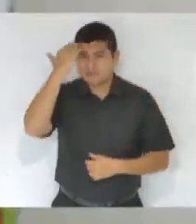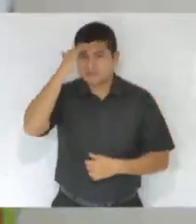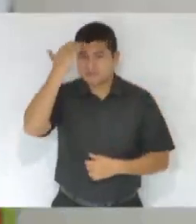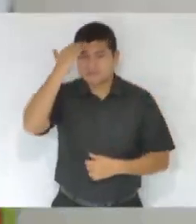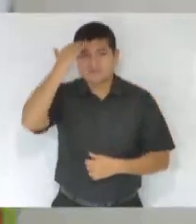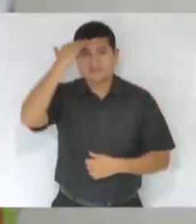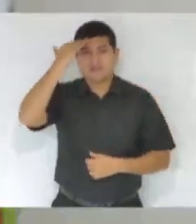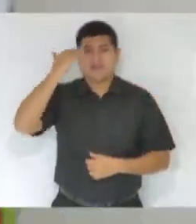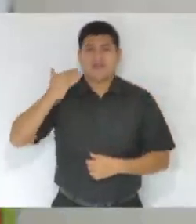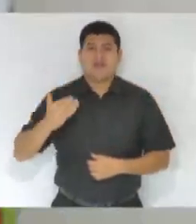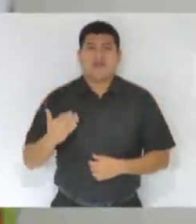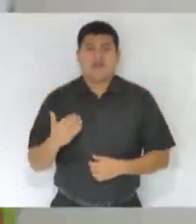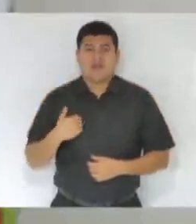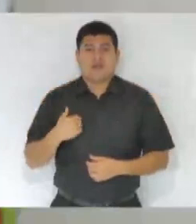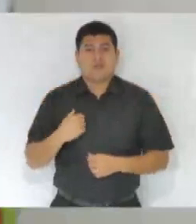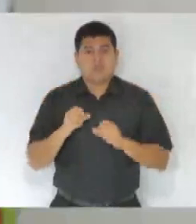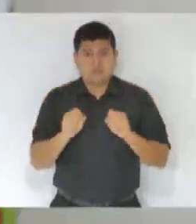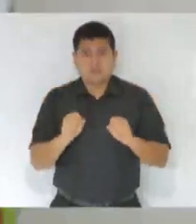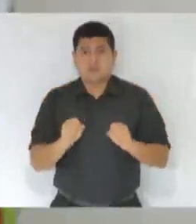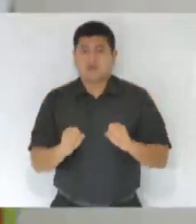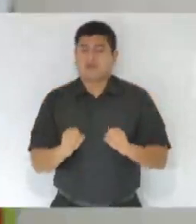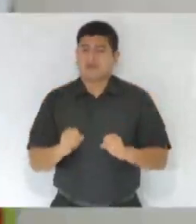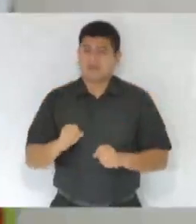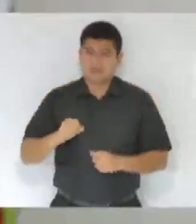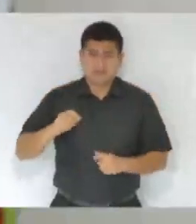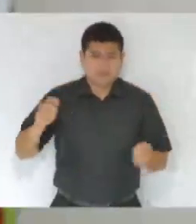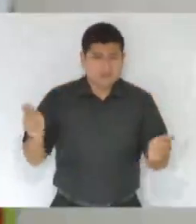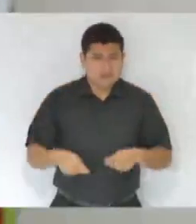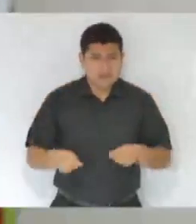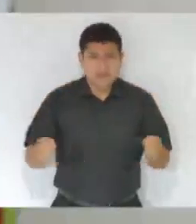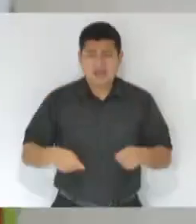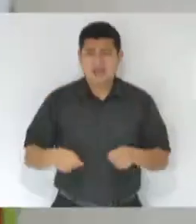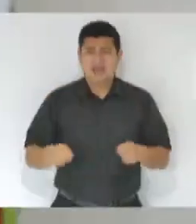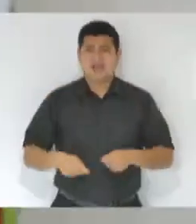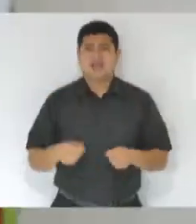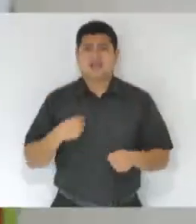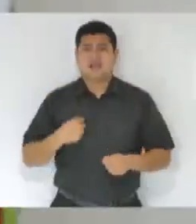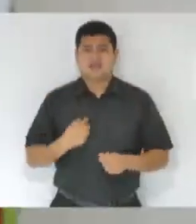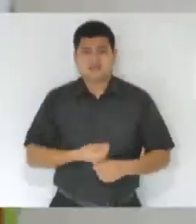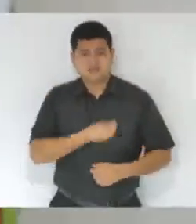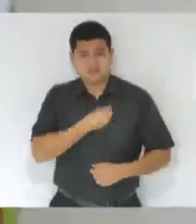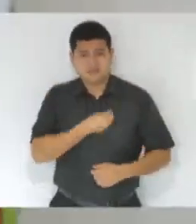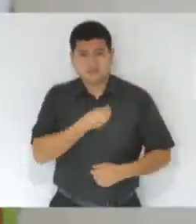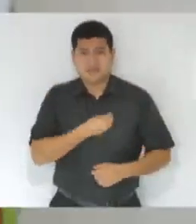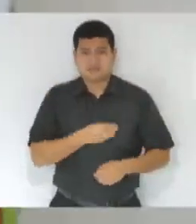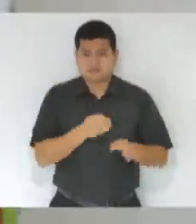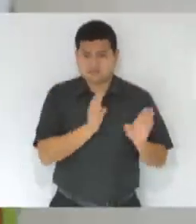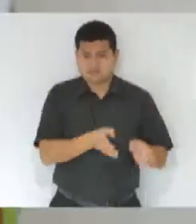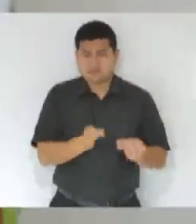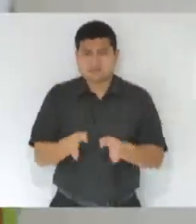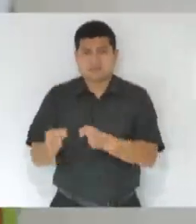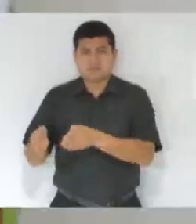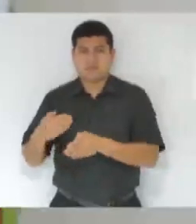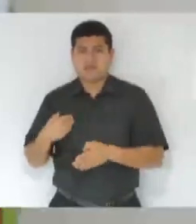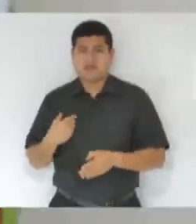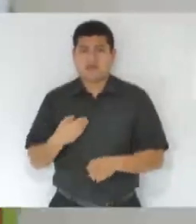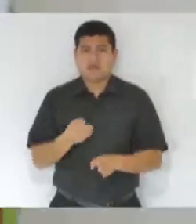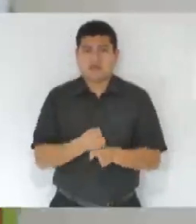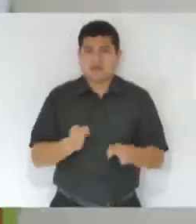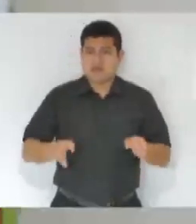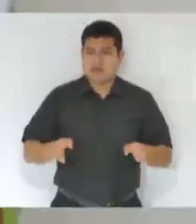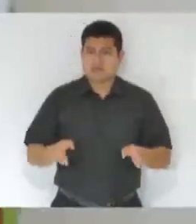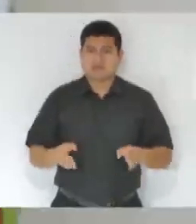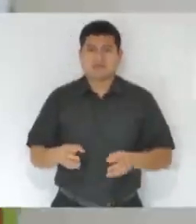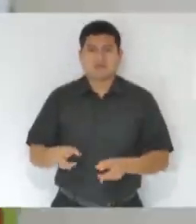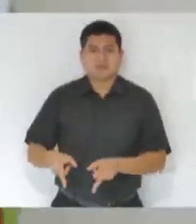que podemos, sim, viver de forma organizada neste tempo sem destruir